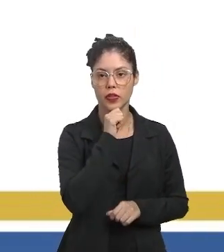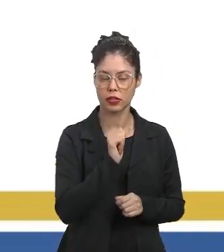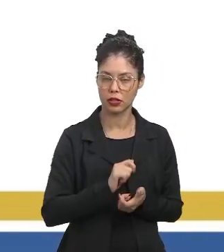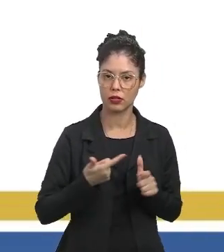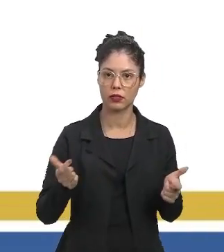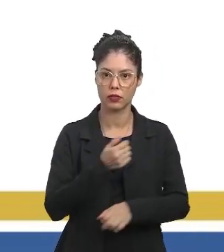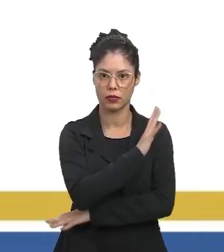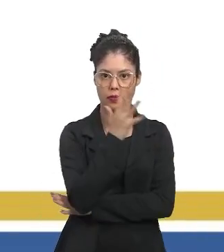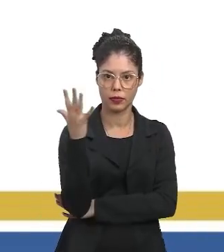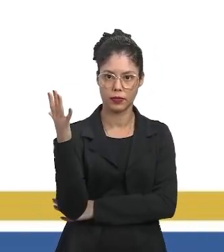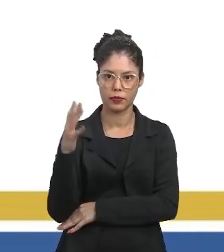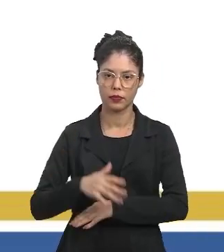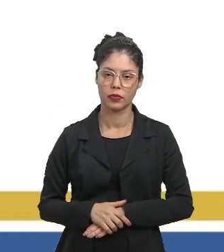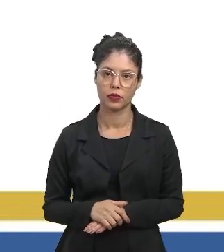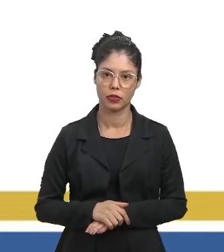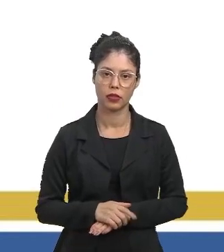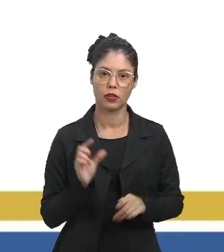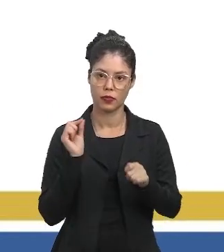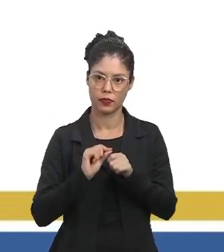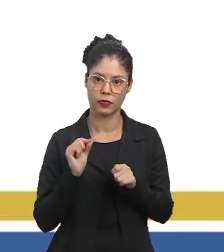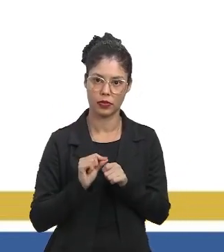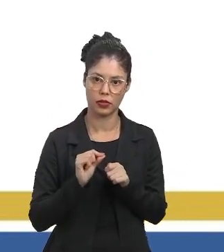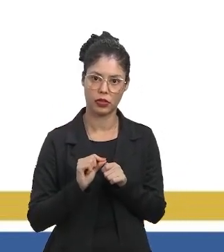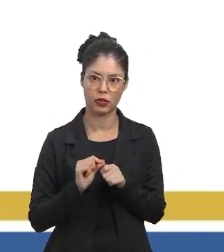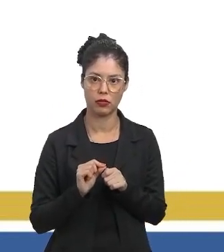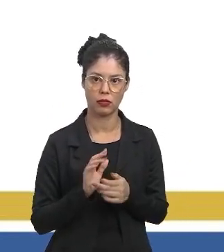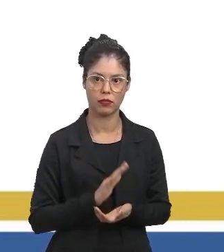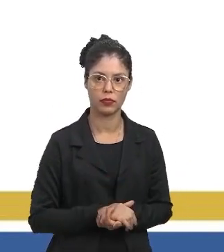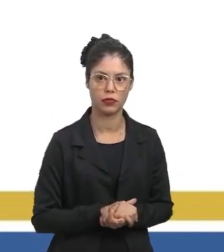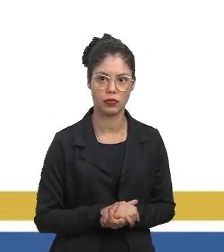natureza. São formados por